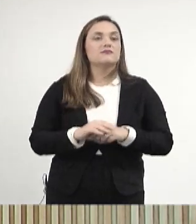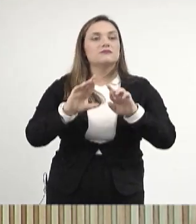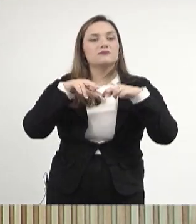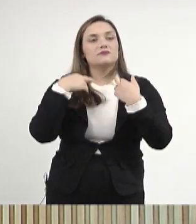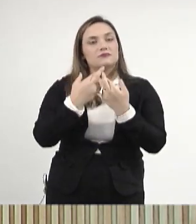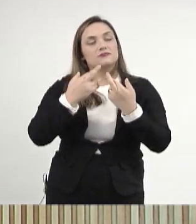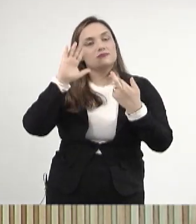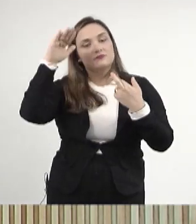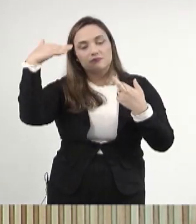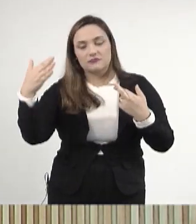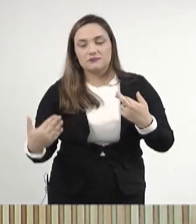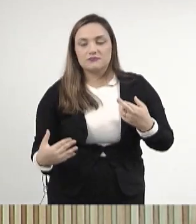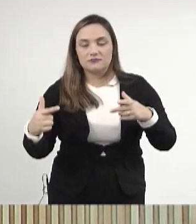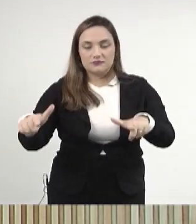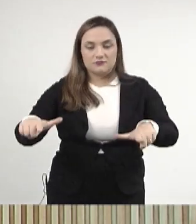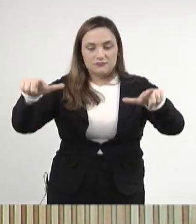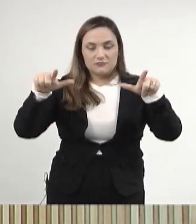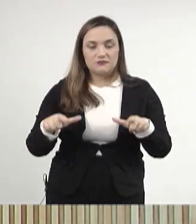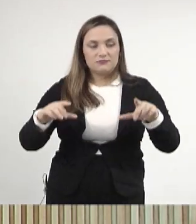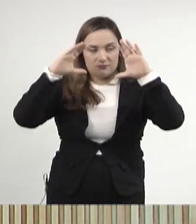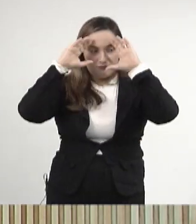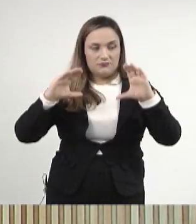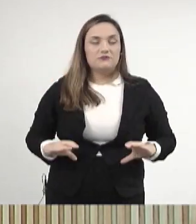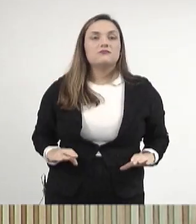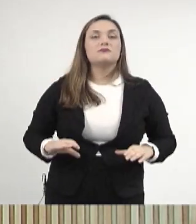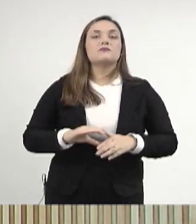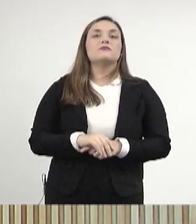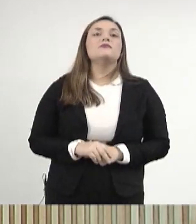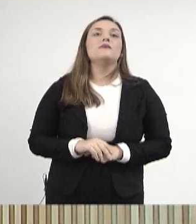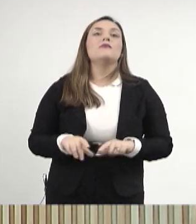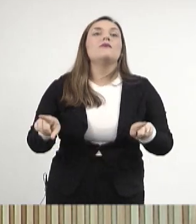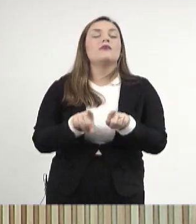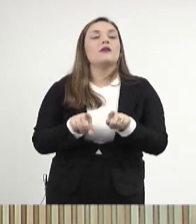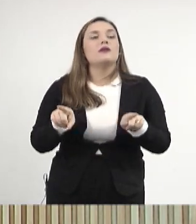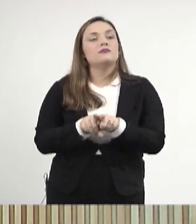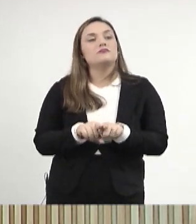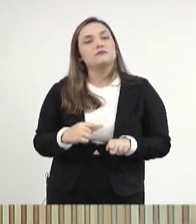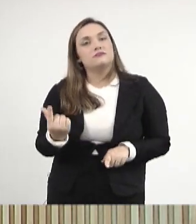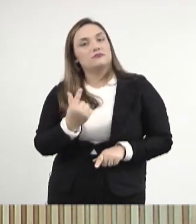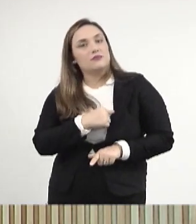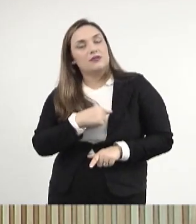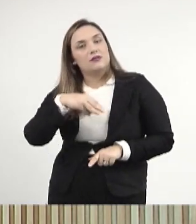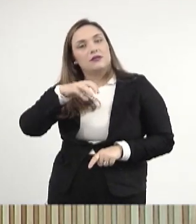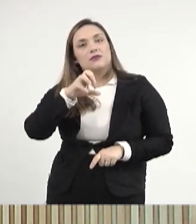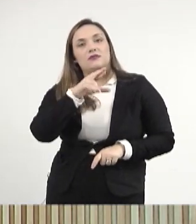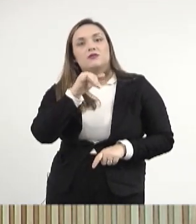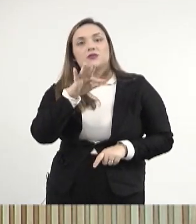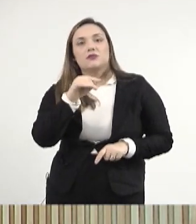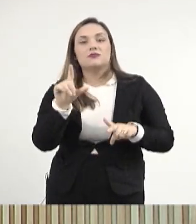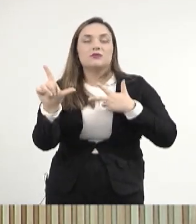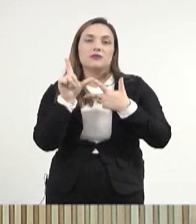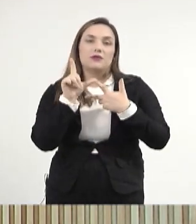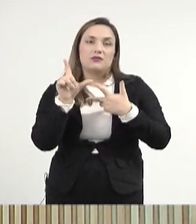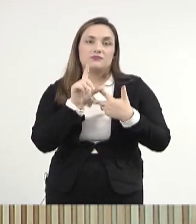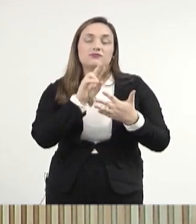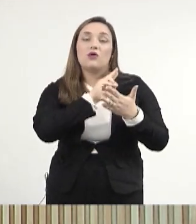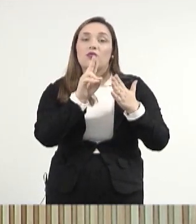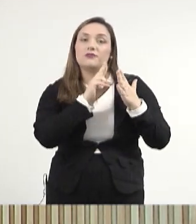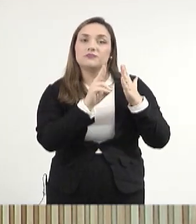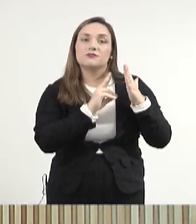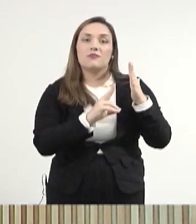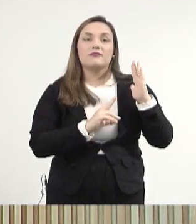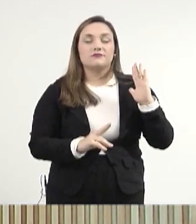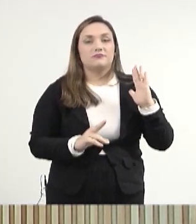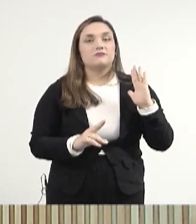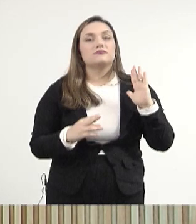solene de entrega de títulos de cidadão sul-mato-grossense e também de comendas de mérito legislativo. Os nomes após a